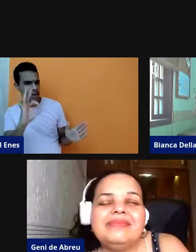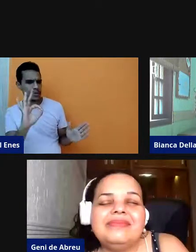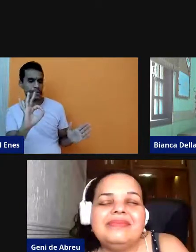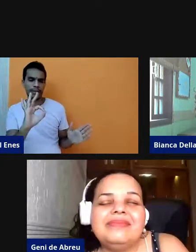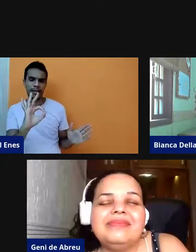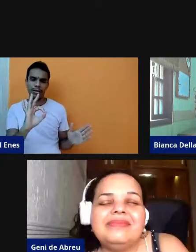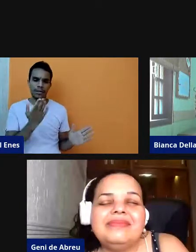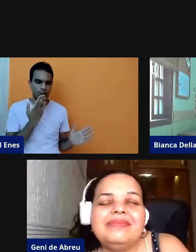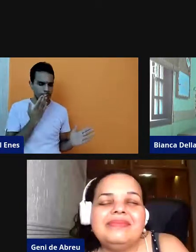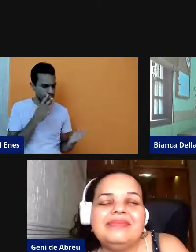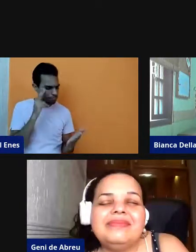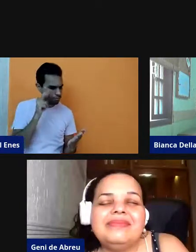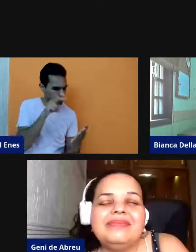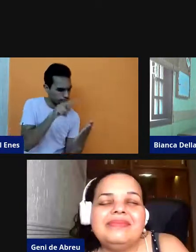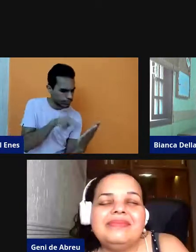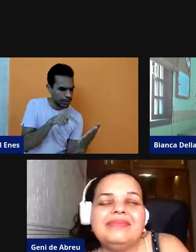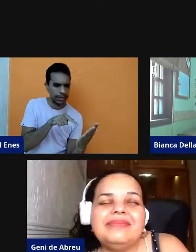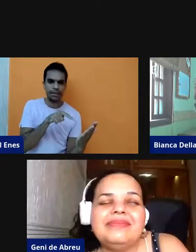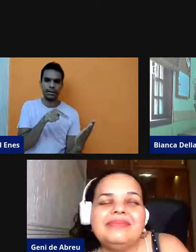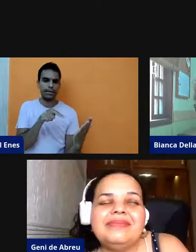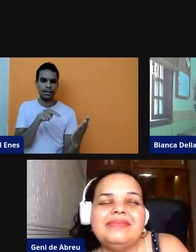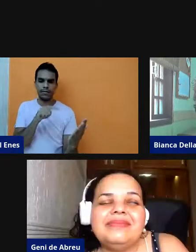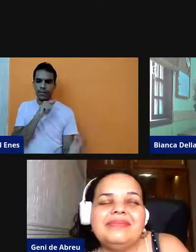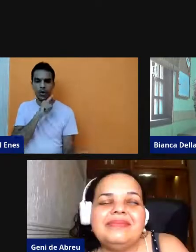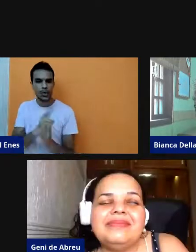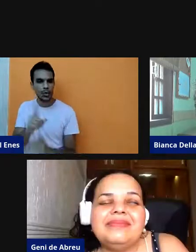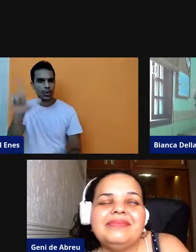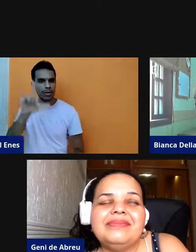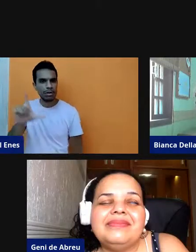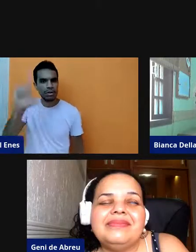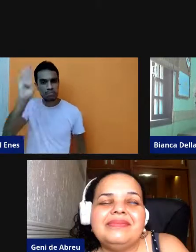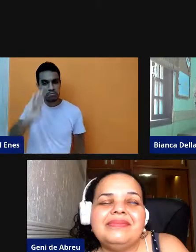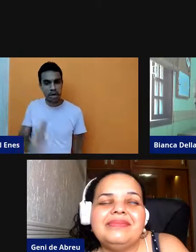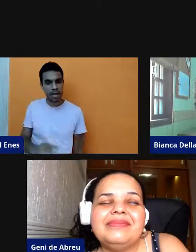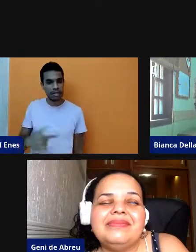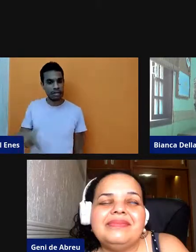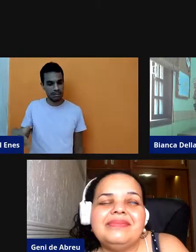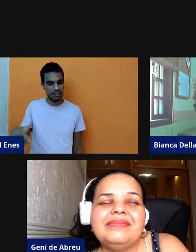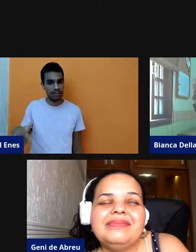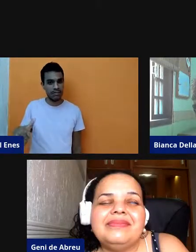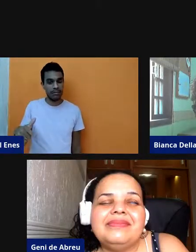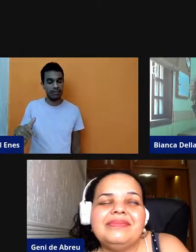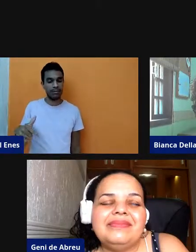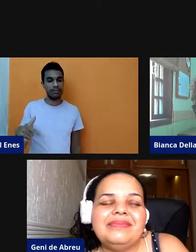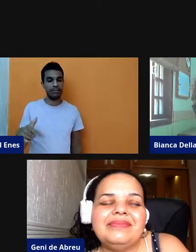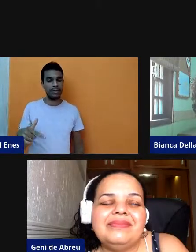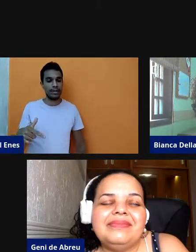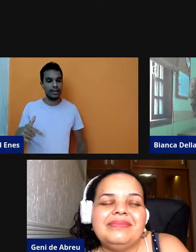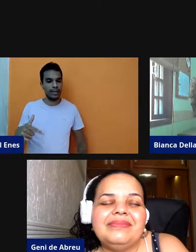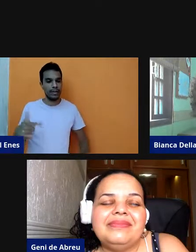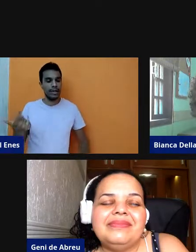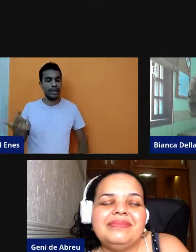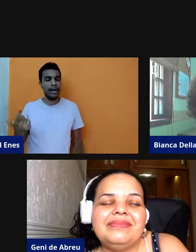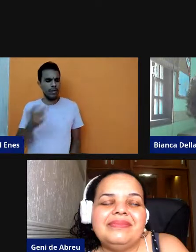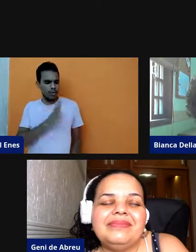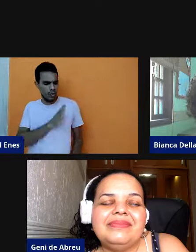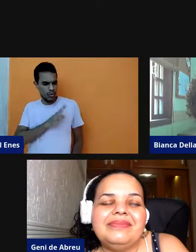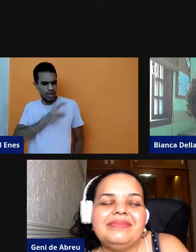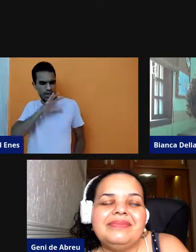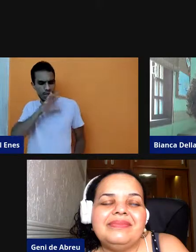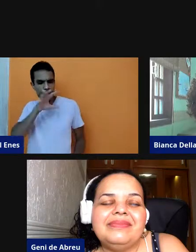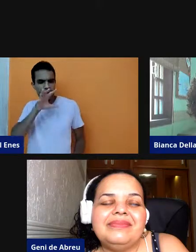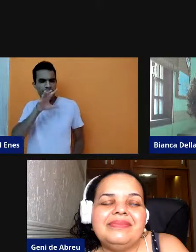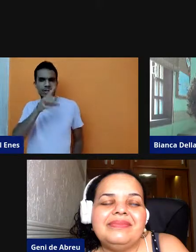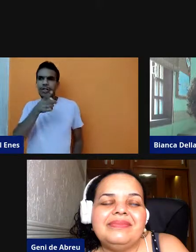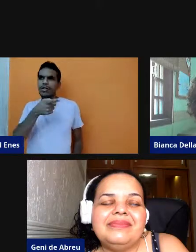também não era visto na literatura brasileira, né? Porque Perto do Coração Selvagem tem essa questão de voltar